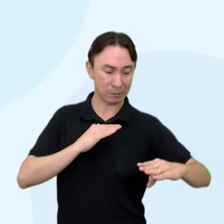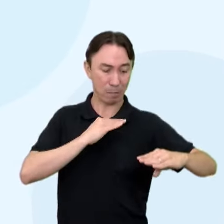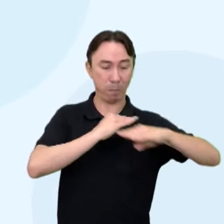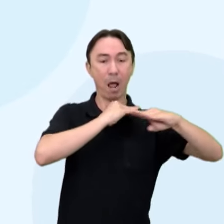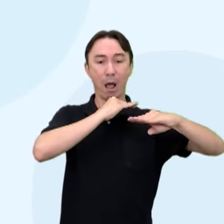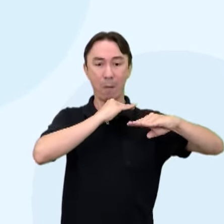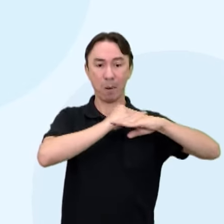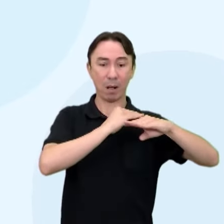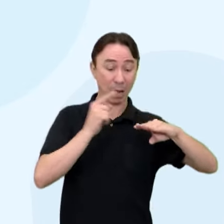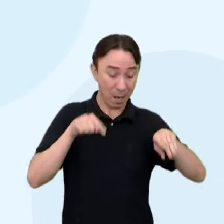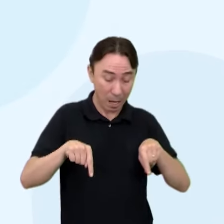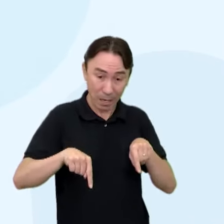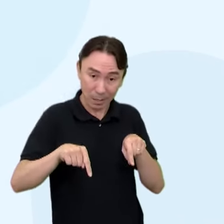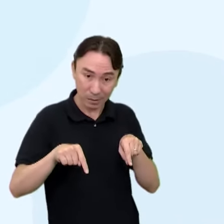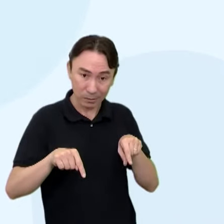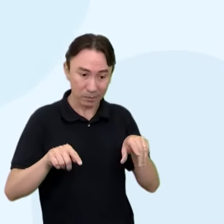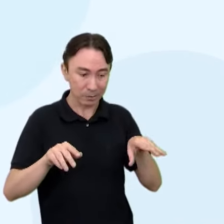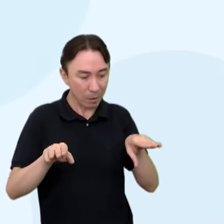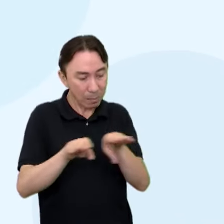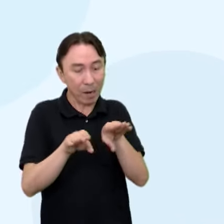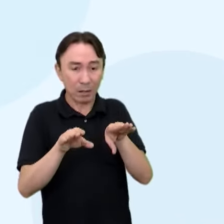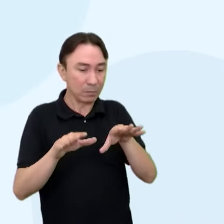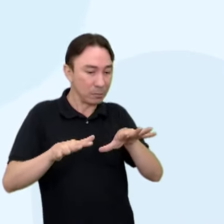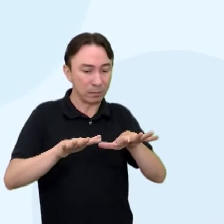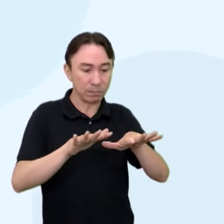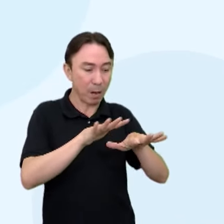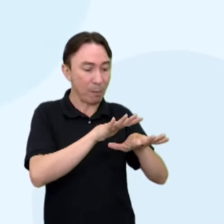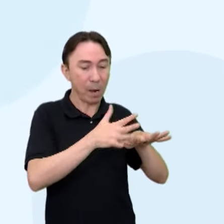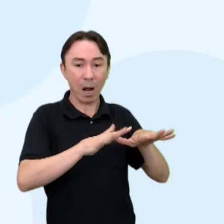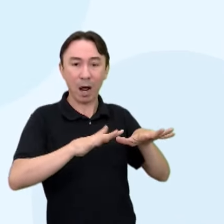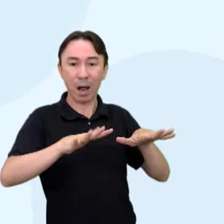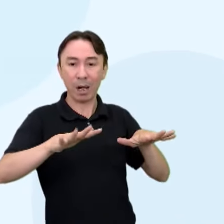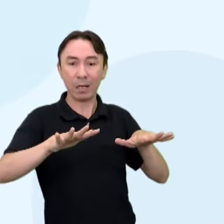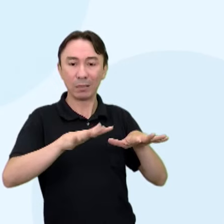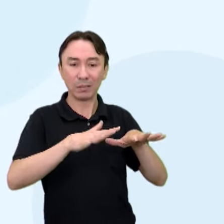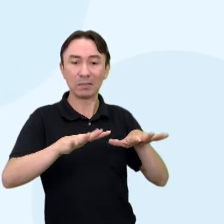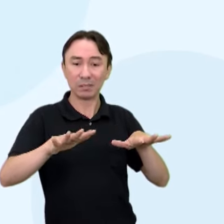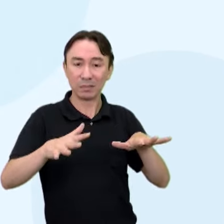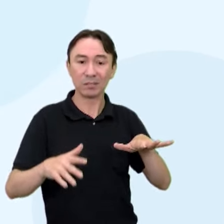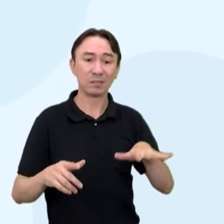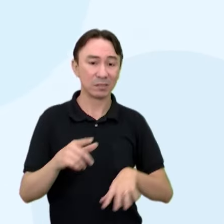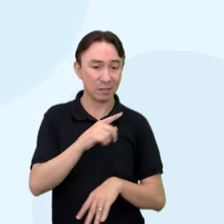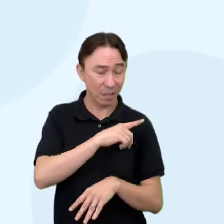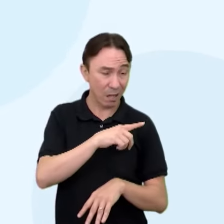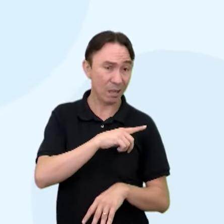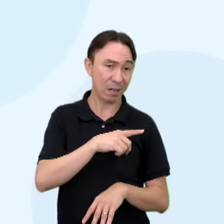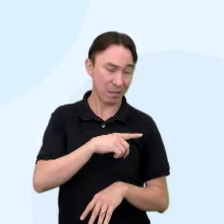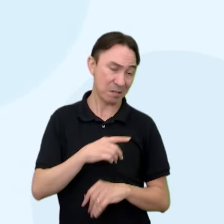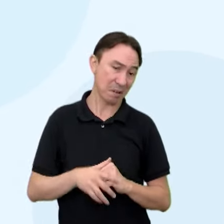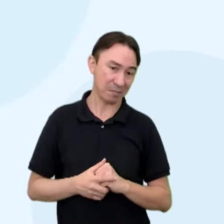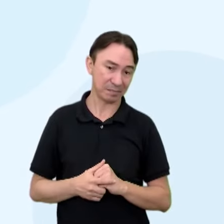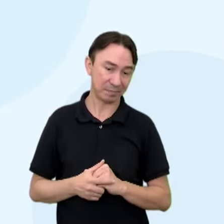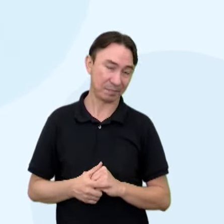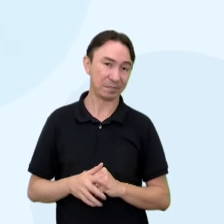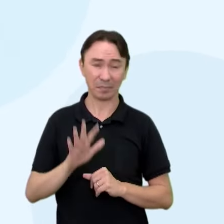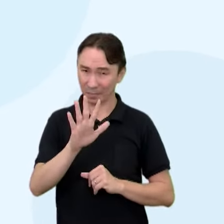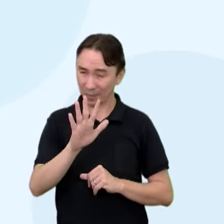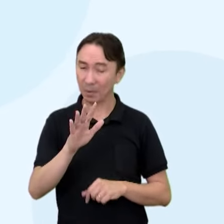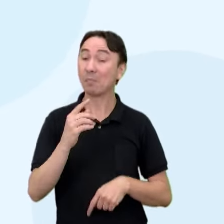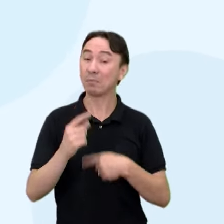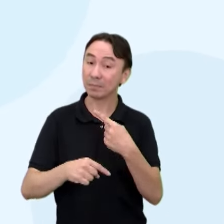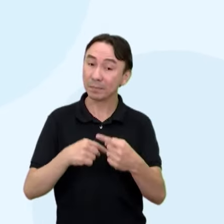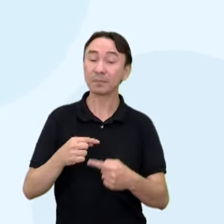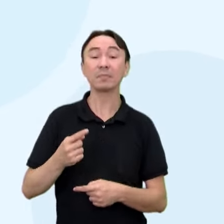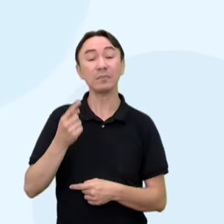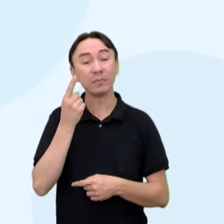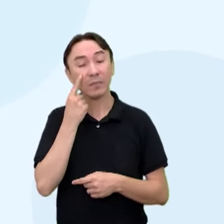essa placa pequenininha, a placa de Scott, aí, ela tem até uma certa relação aí no sul da América do Sul. E a gente vai observar as placas,